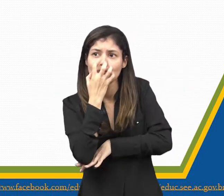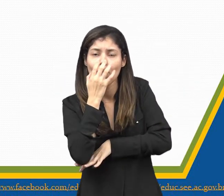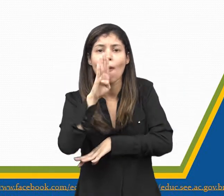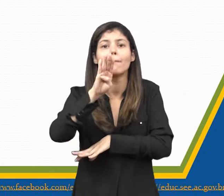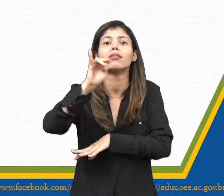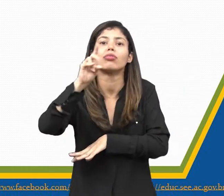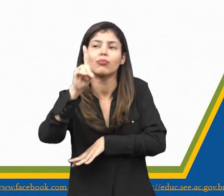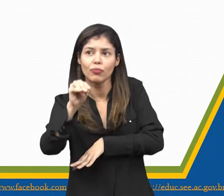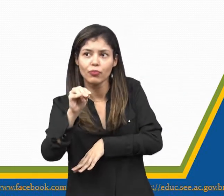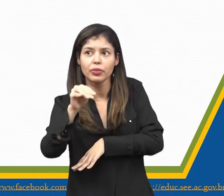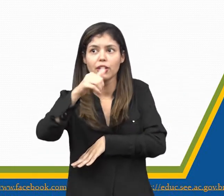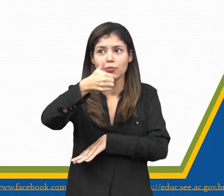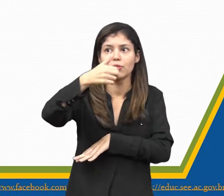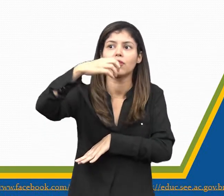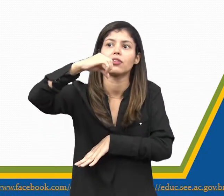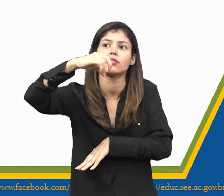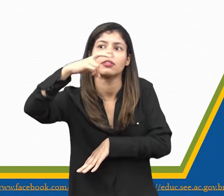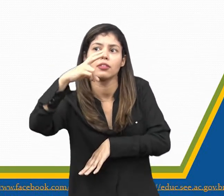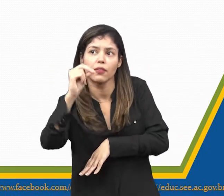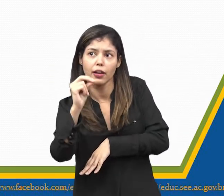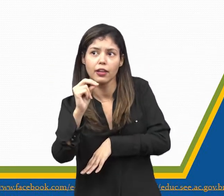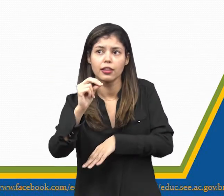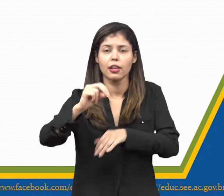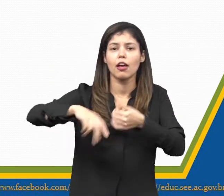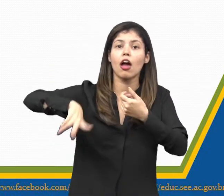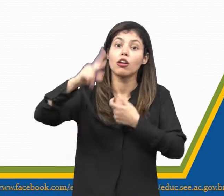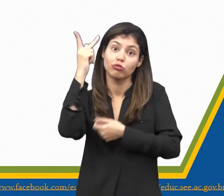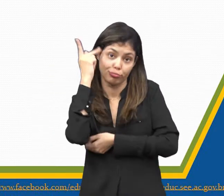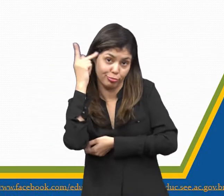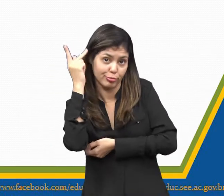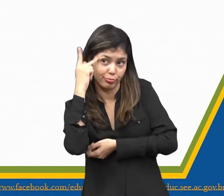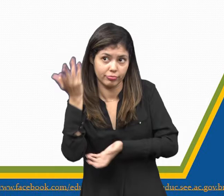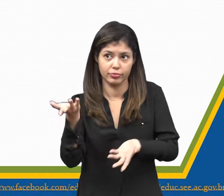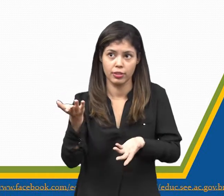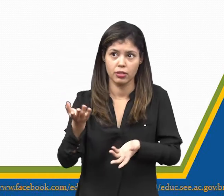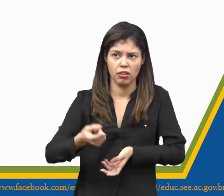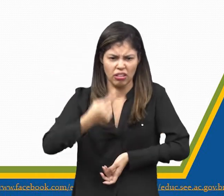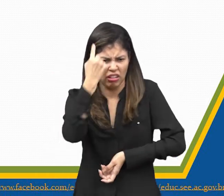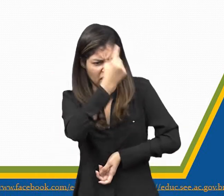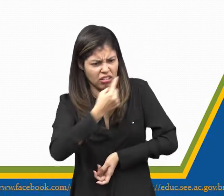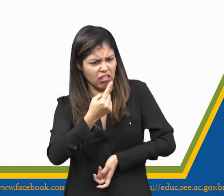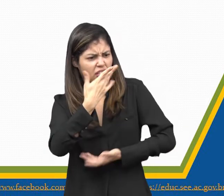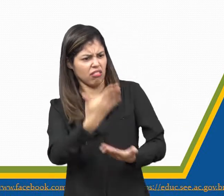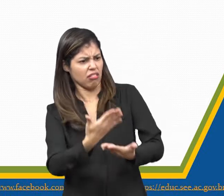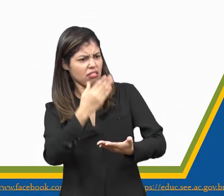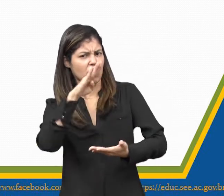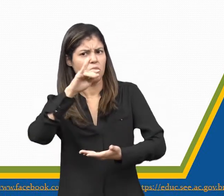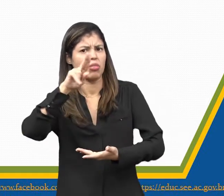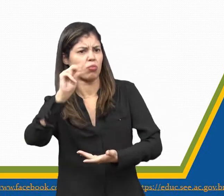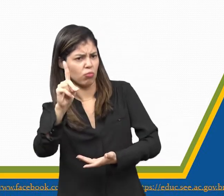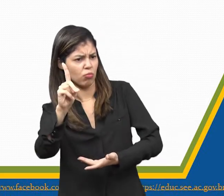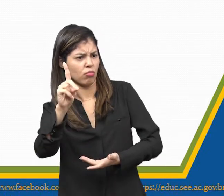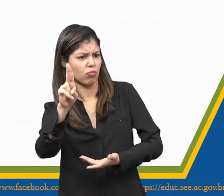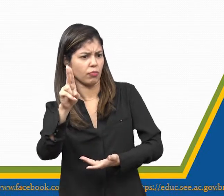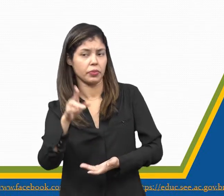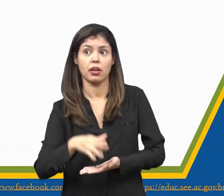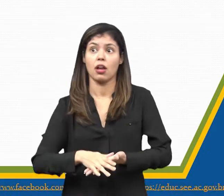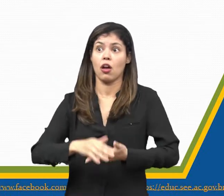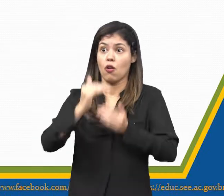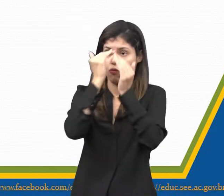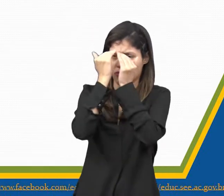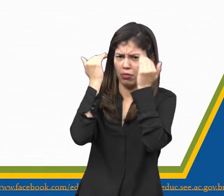o jornal Folha de São Paulo. Vamos ler aí, ó. Que cara é essa, Bidu? O